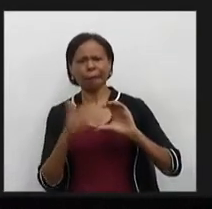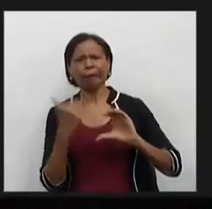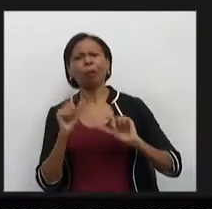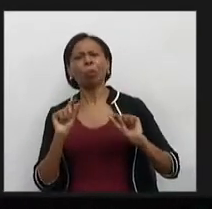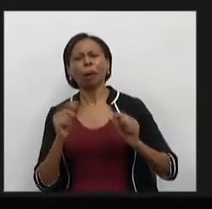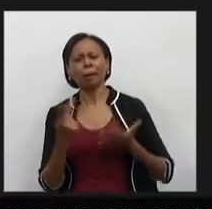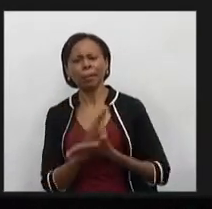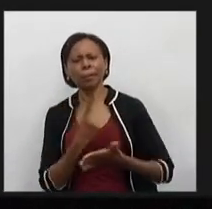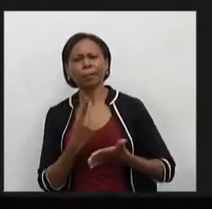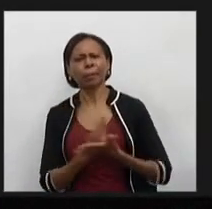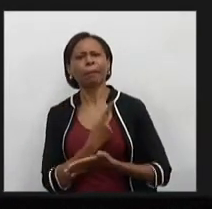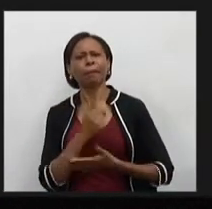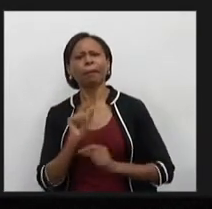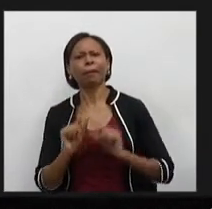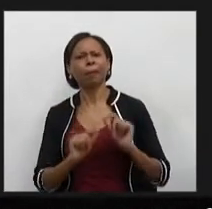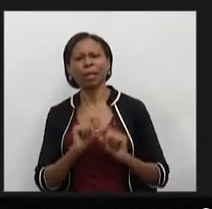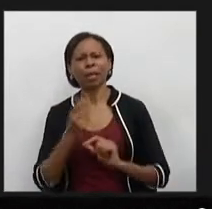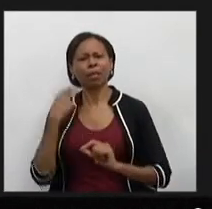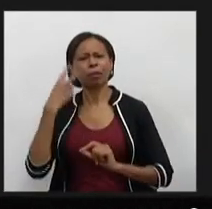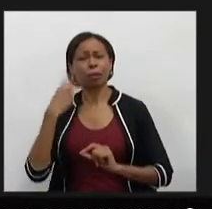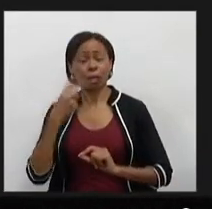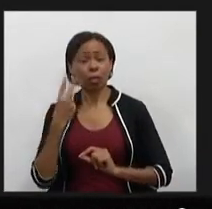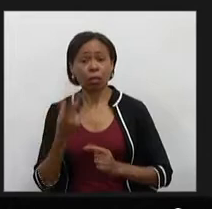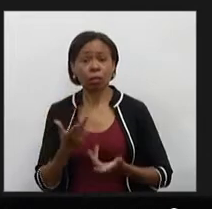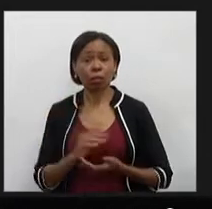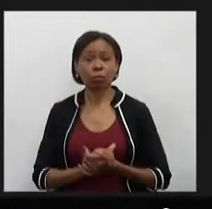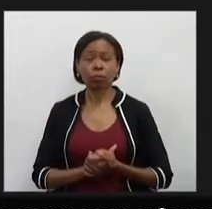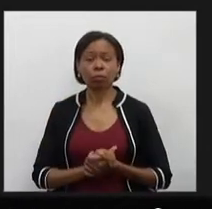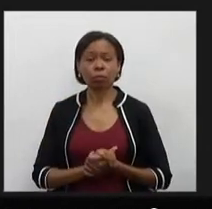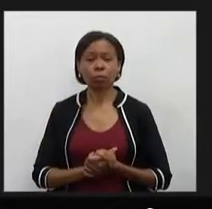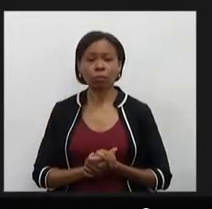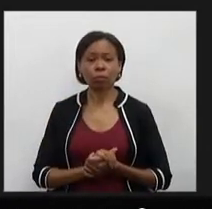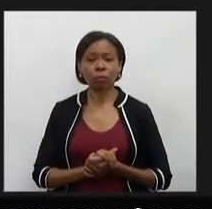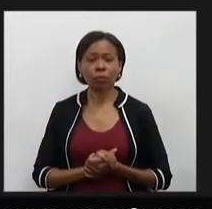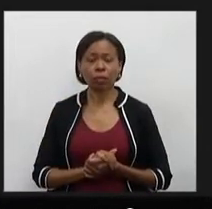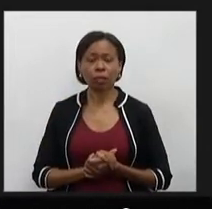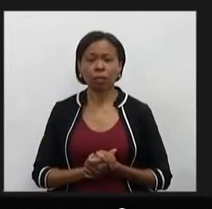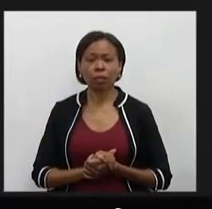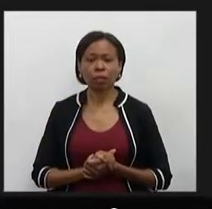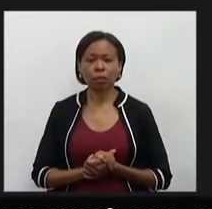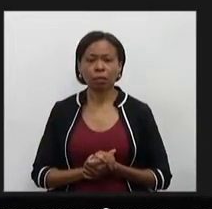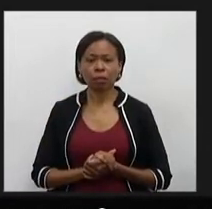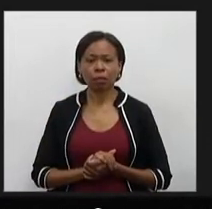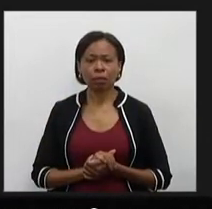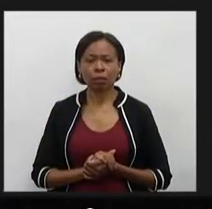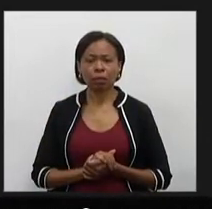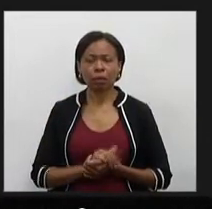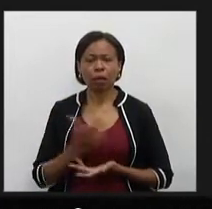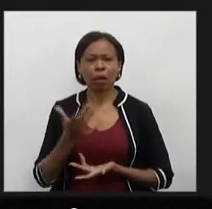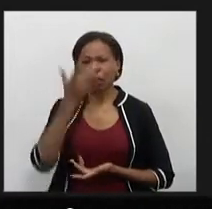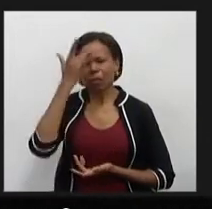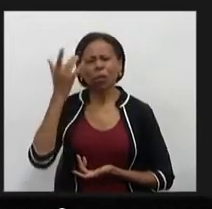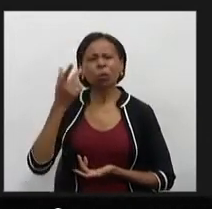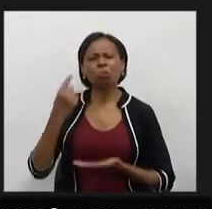aí? Eu não sou vereador e nem trabalho em órgão público nenhum. Não sou servidor público. Mas as pessoas me perguntam: o que aconteceu? Eu fui